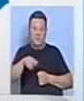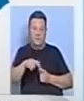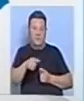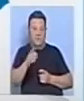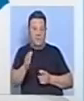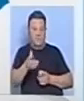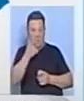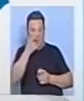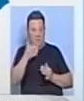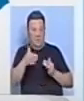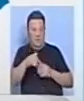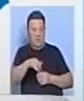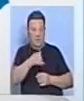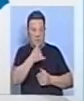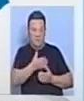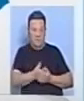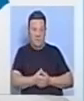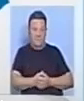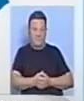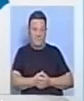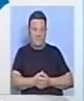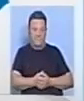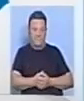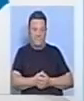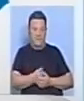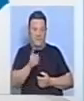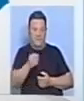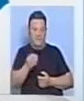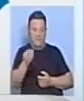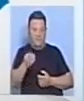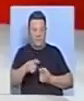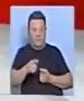com mais gente aqui no Algarve. Que também